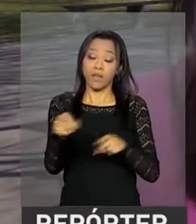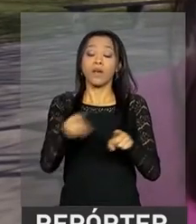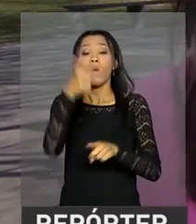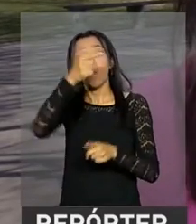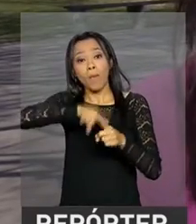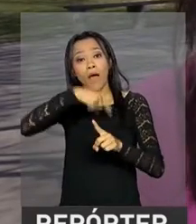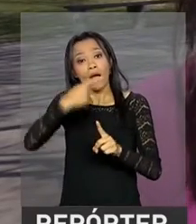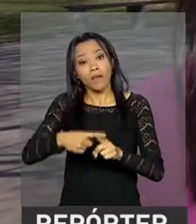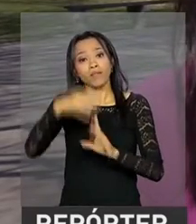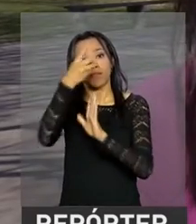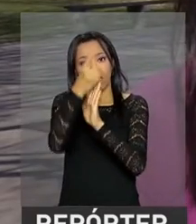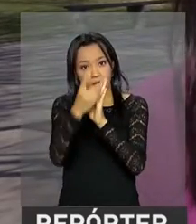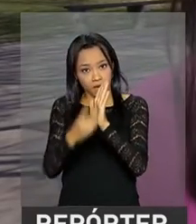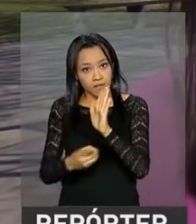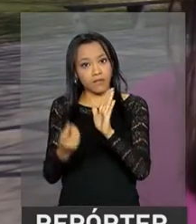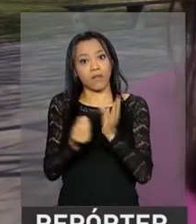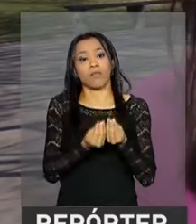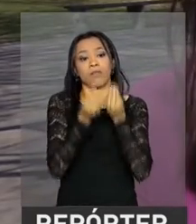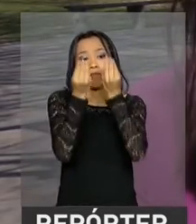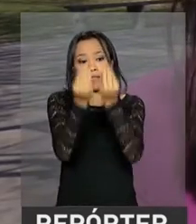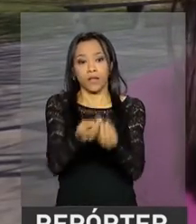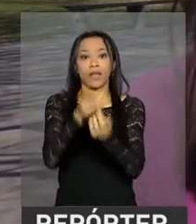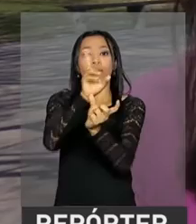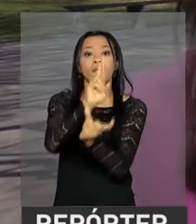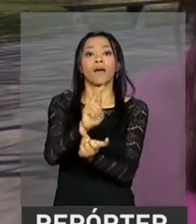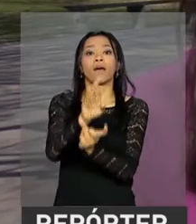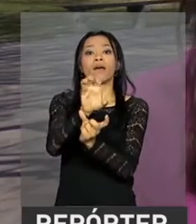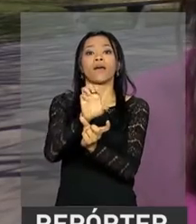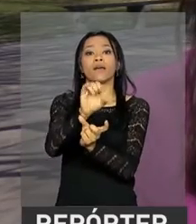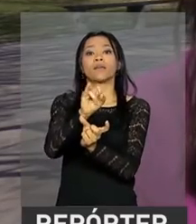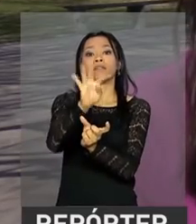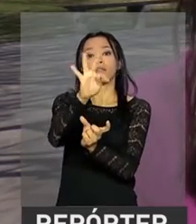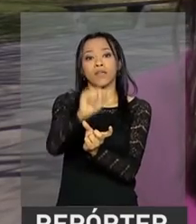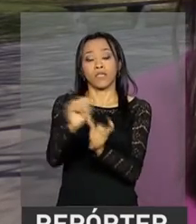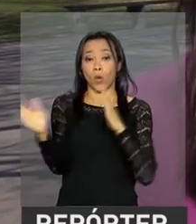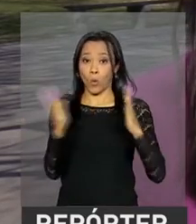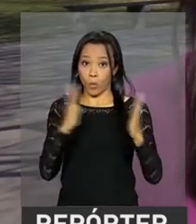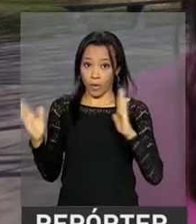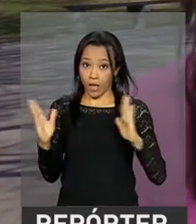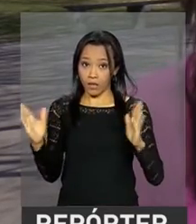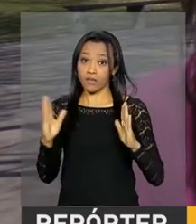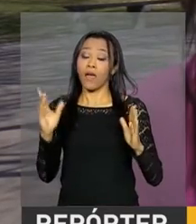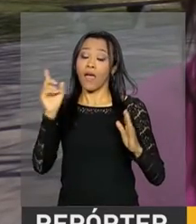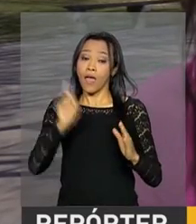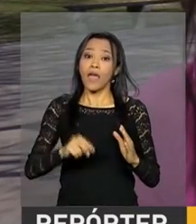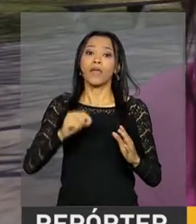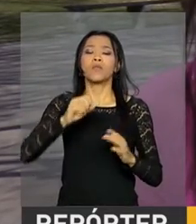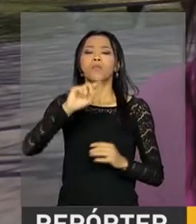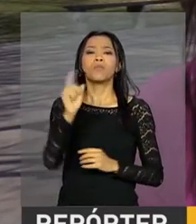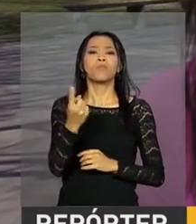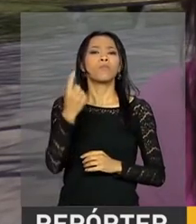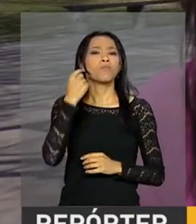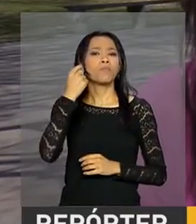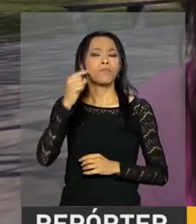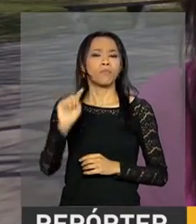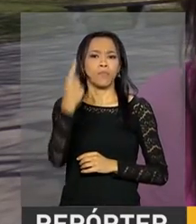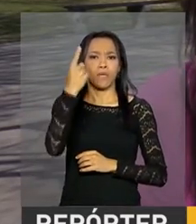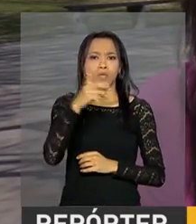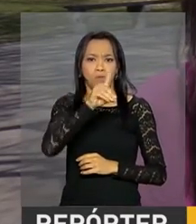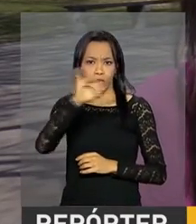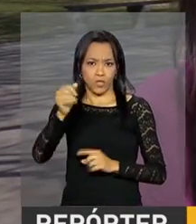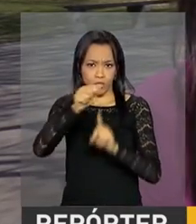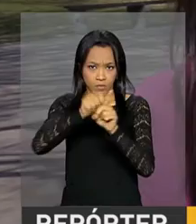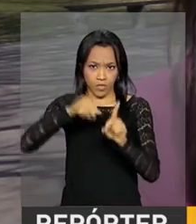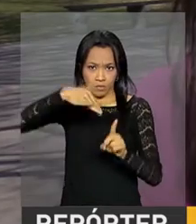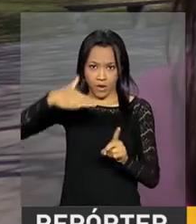de saída definitiva para a receita federal o prazo para entregar a declaração é do primeiro dia útil de março até o último dia útil